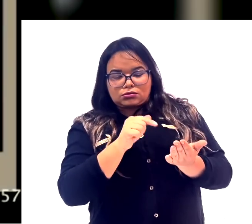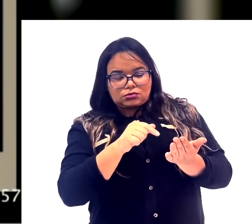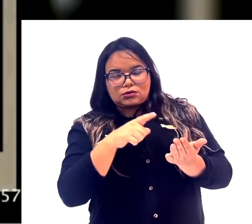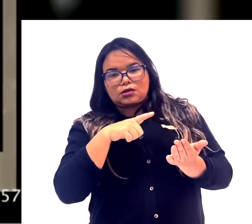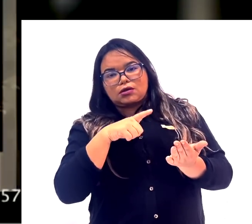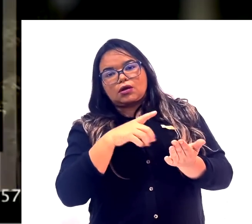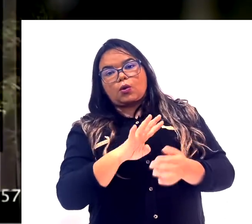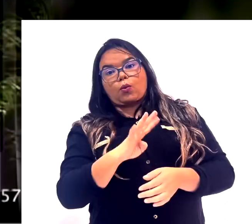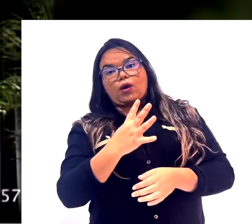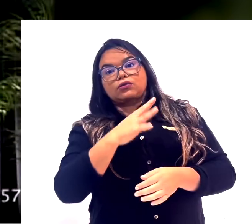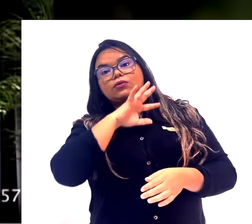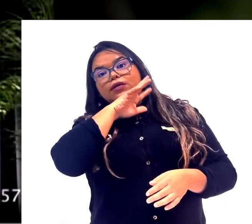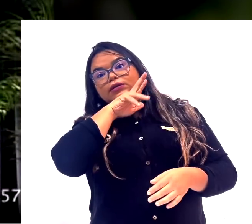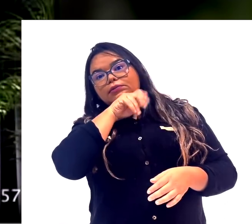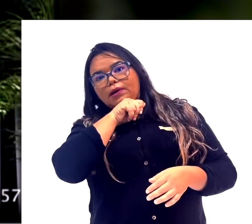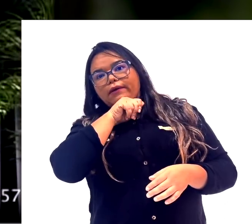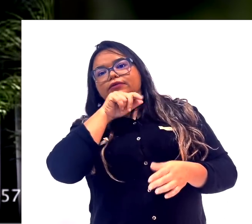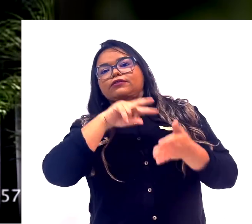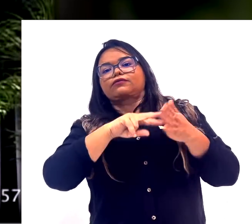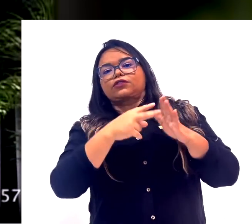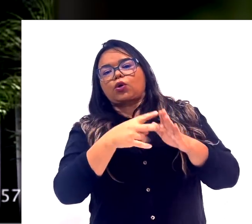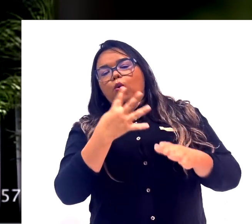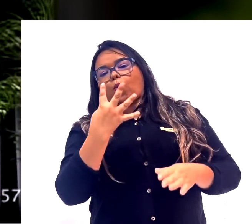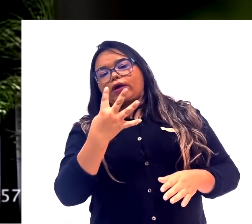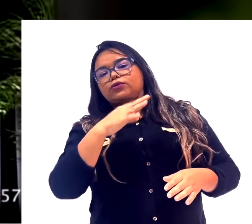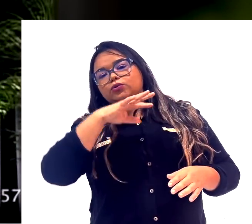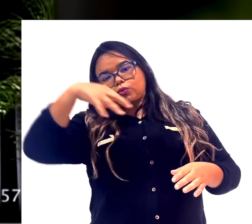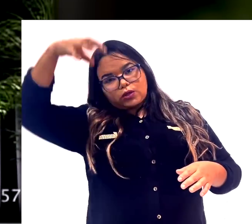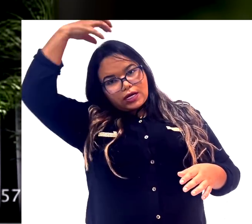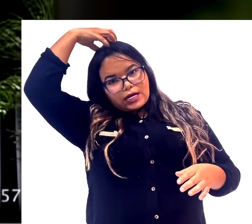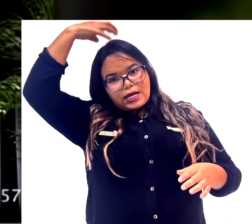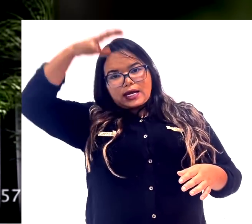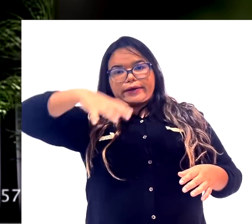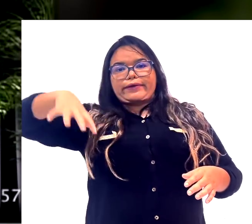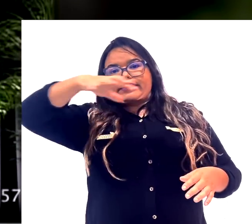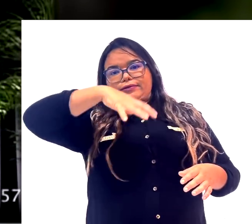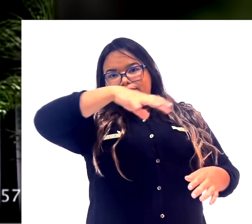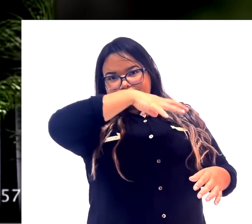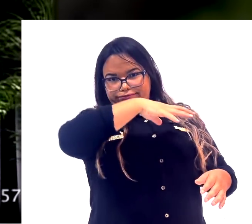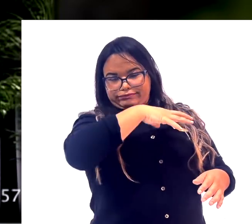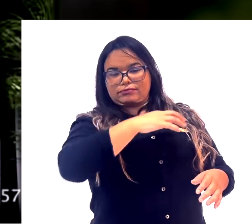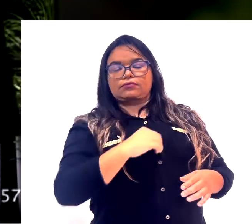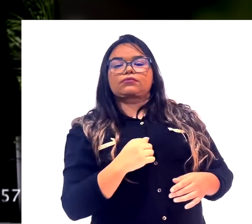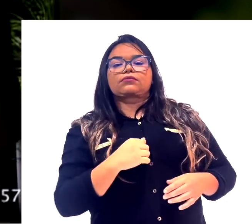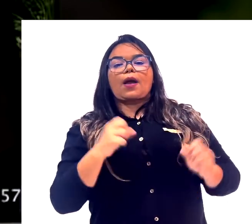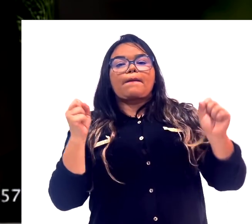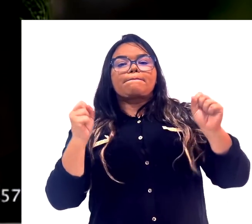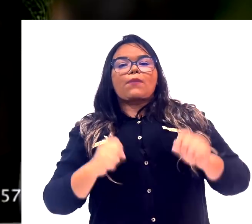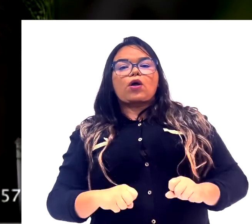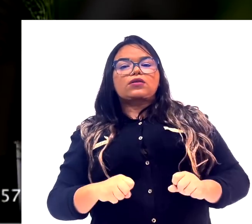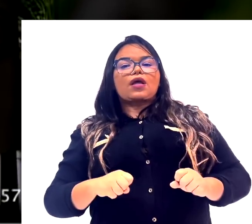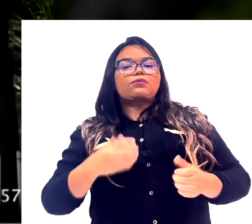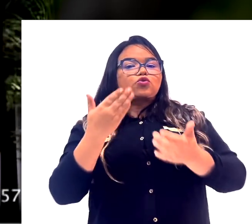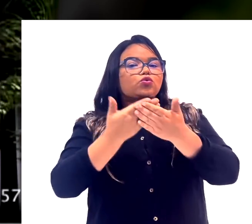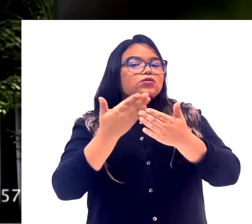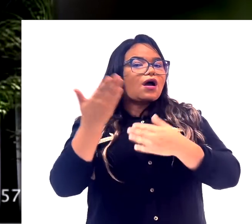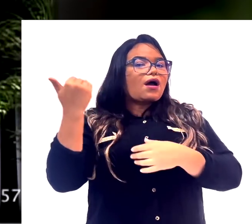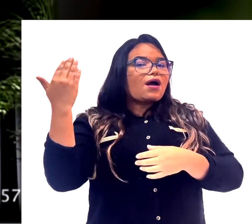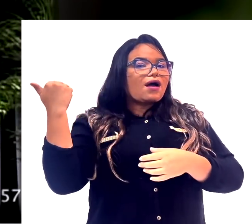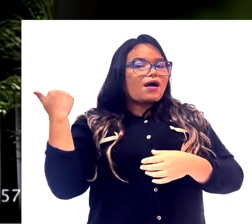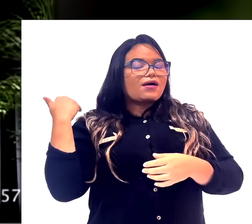são quatro reinos que se levantarão da terra. E agora podemos olhar para os reinos e descobrir para onde